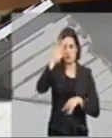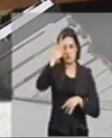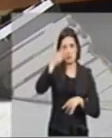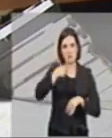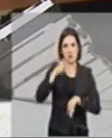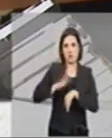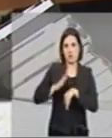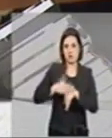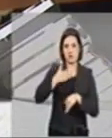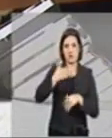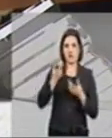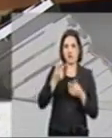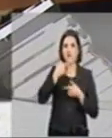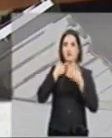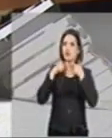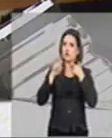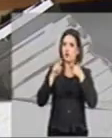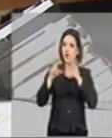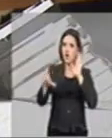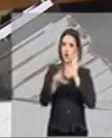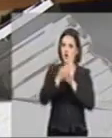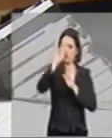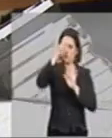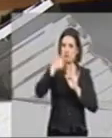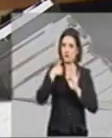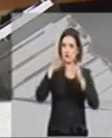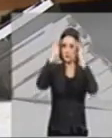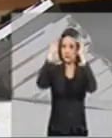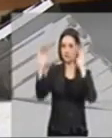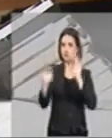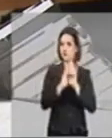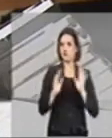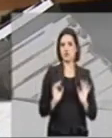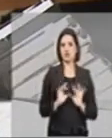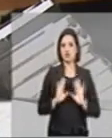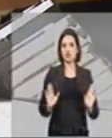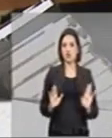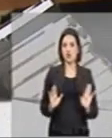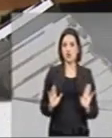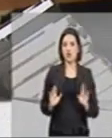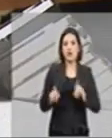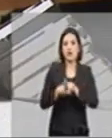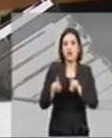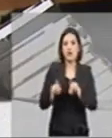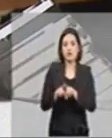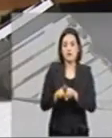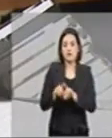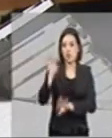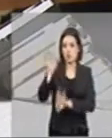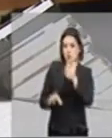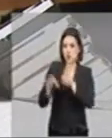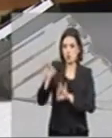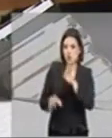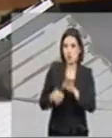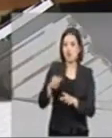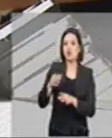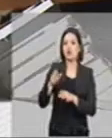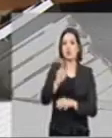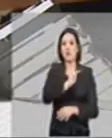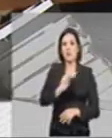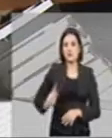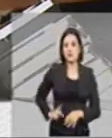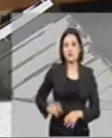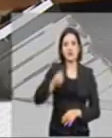lhes é aplicável e em tese, a mando do próprio presidente do